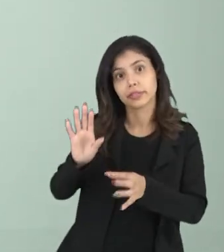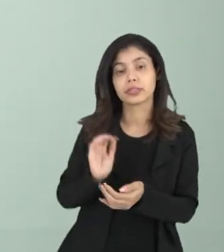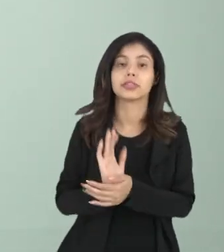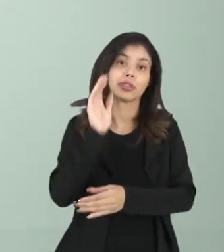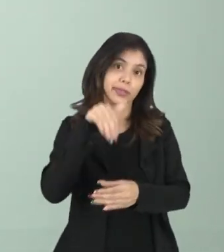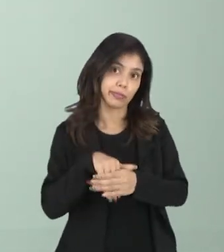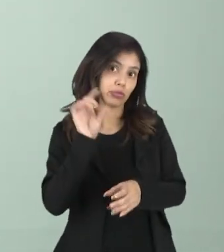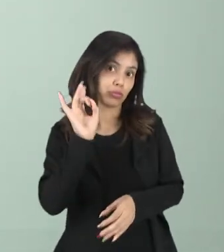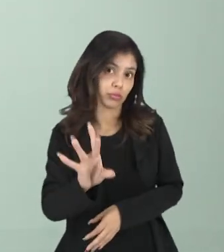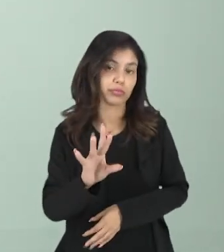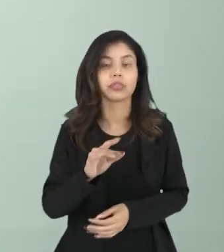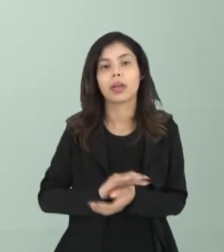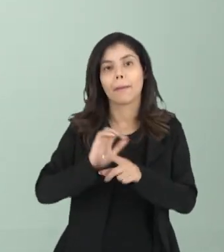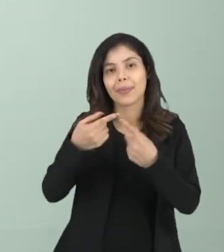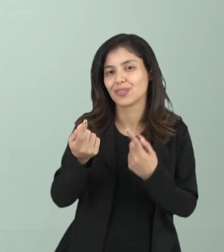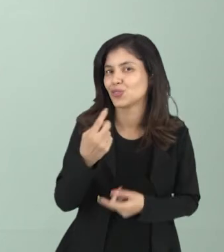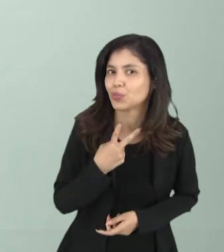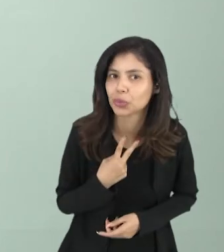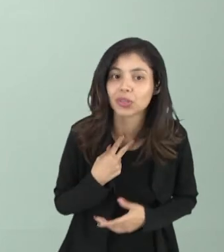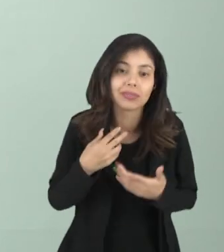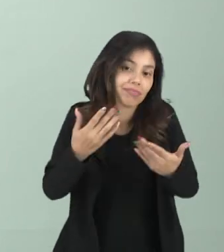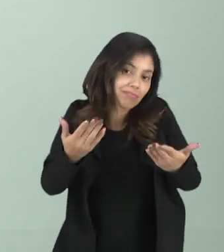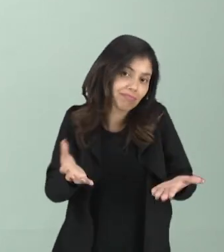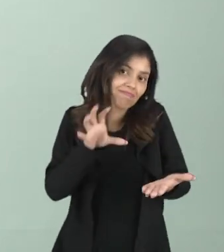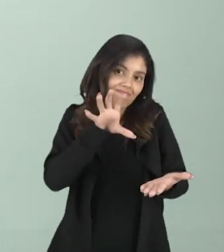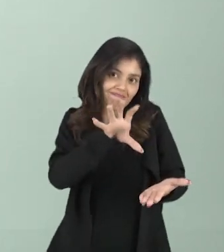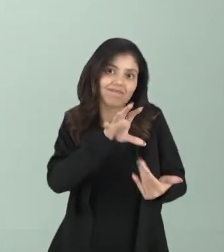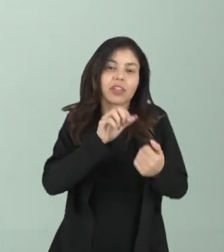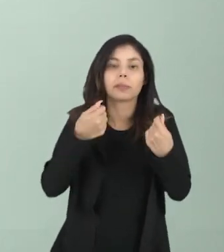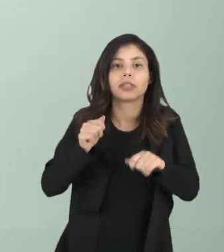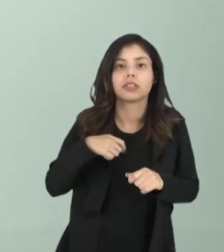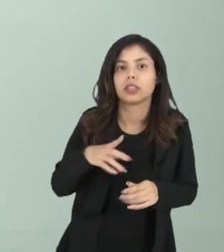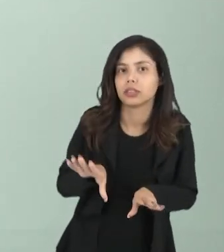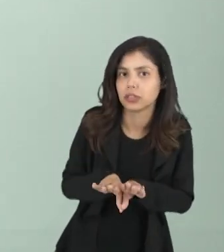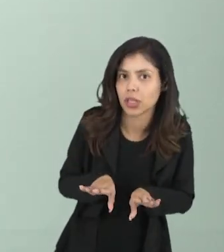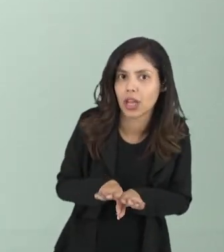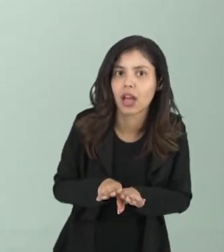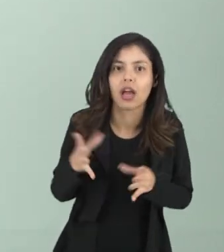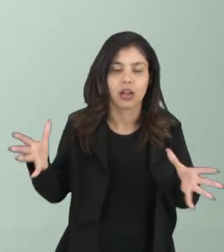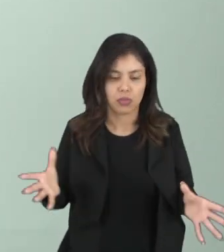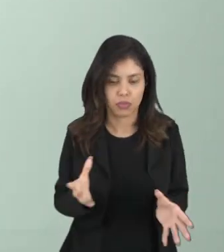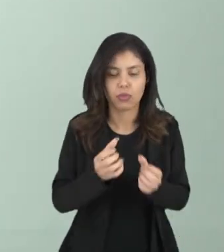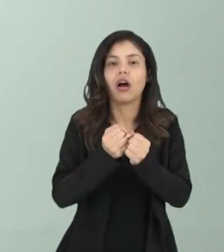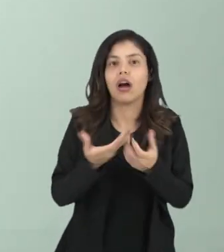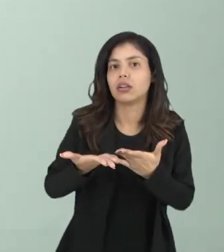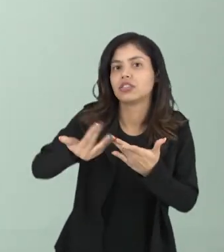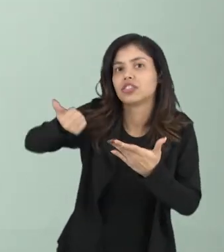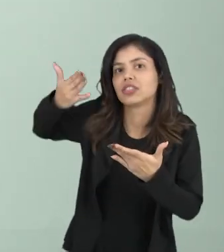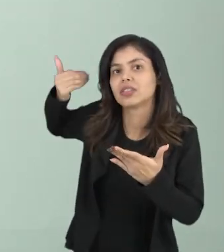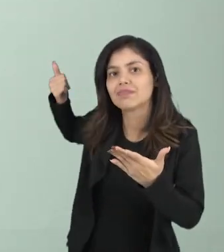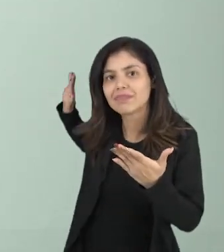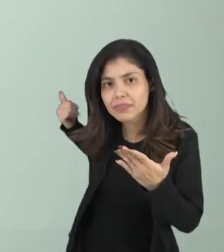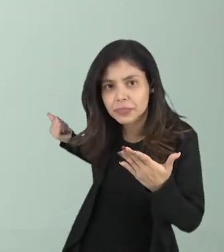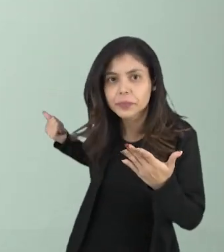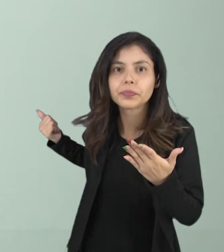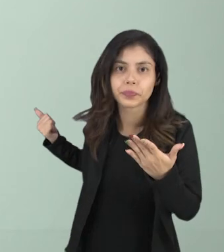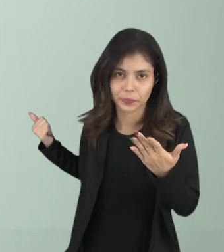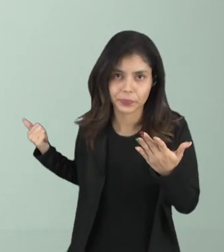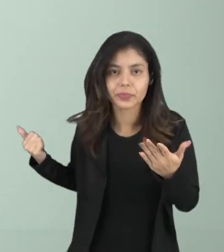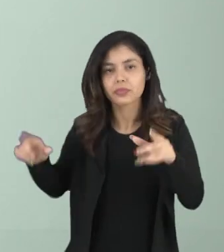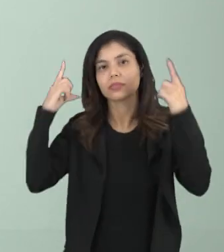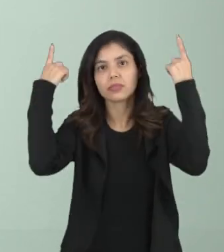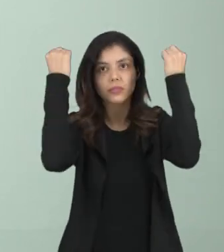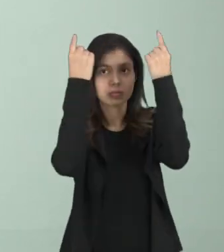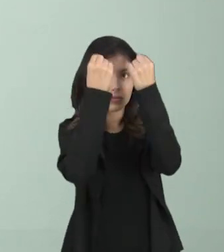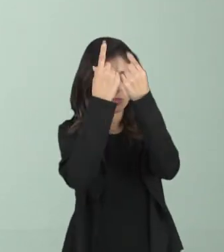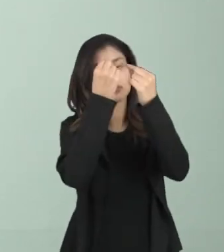urna. Isso não deveria ser assim. Deveria existir uma ágora, assim como era no antigo tempo lá dos